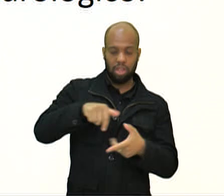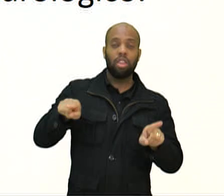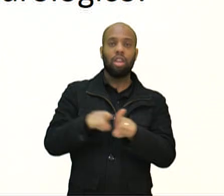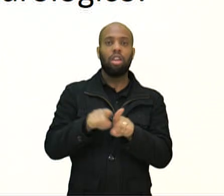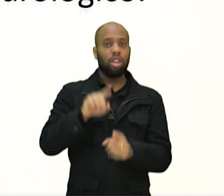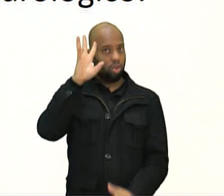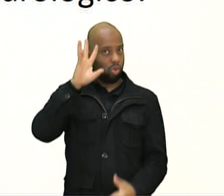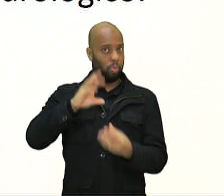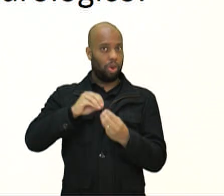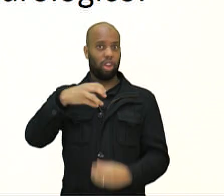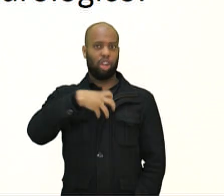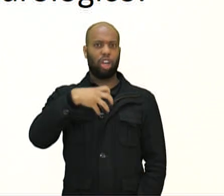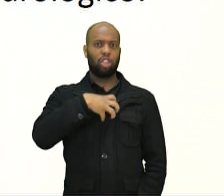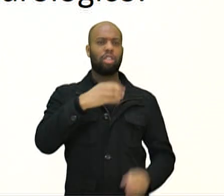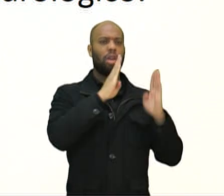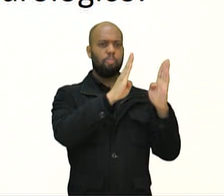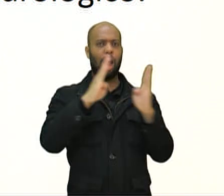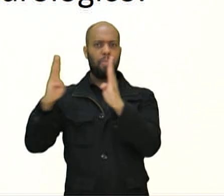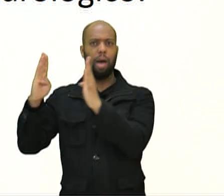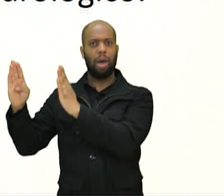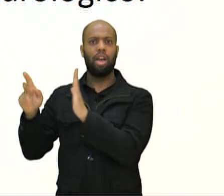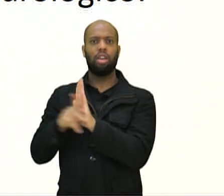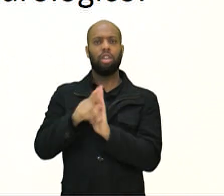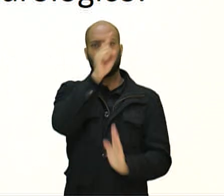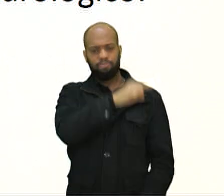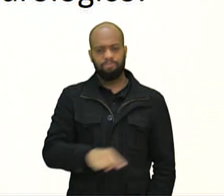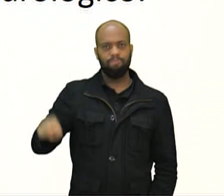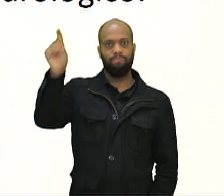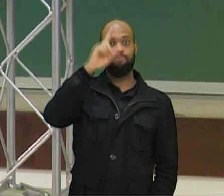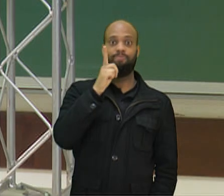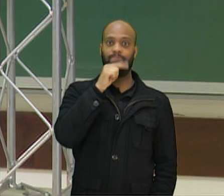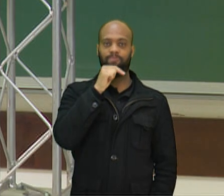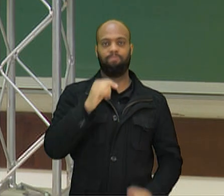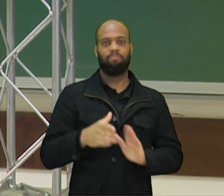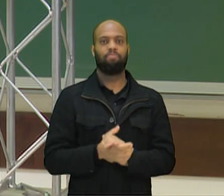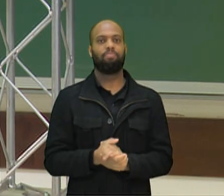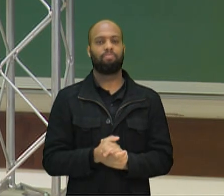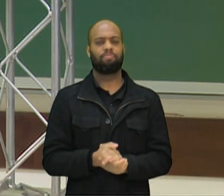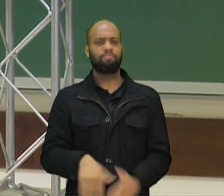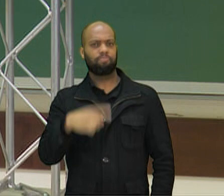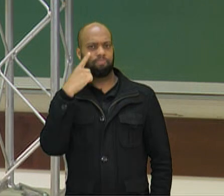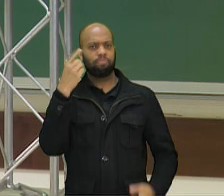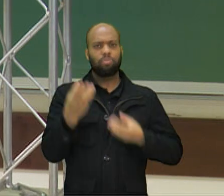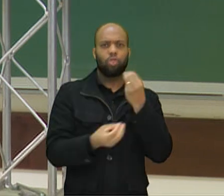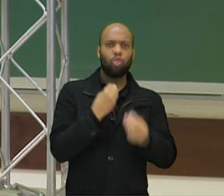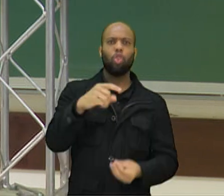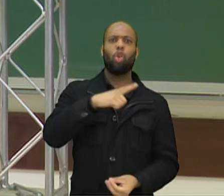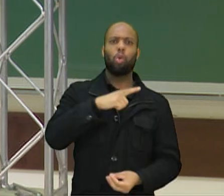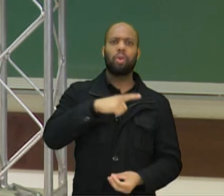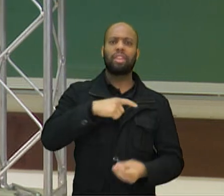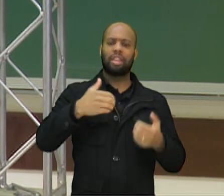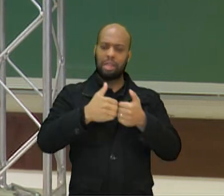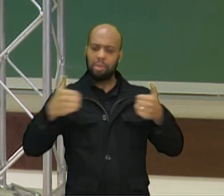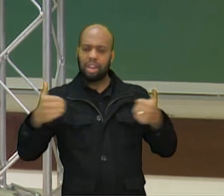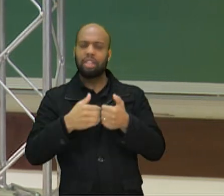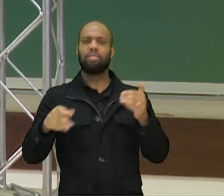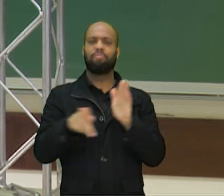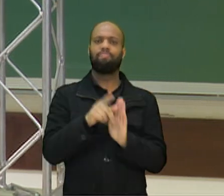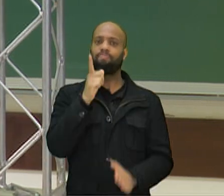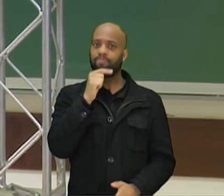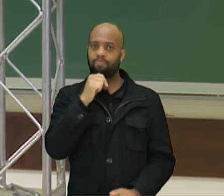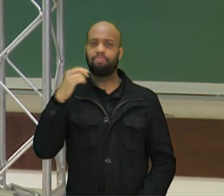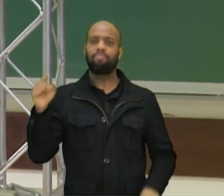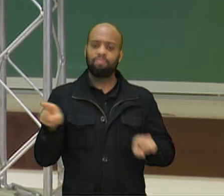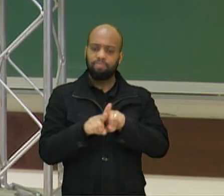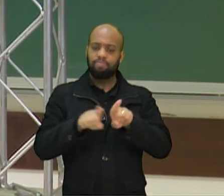compreender esquematicamente o ciclo hidrológico. Então, nós vamos ver aqui como a água está distribuída no nosso planeta, qual é a